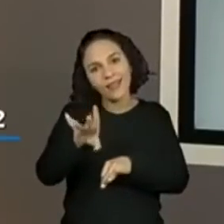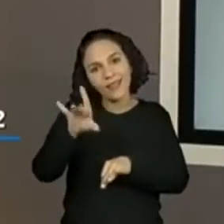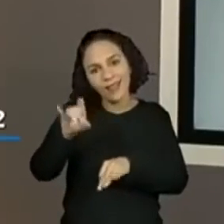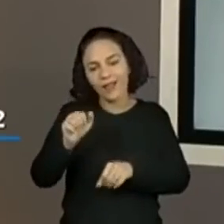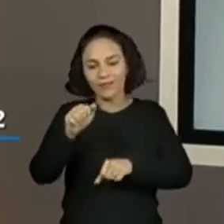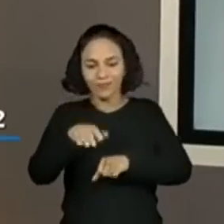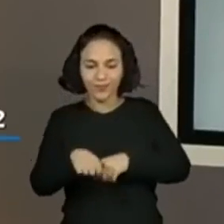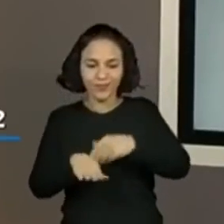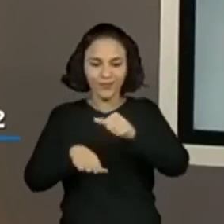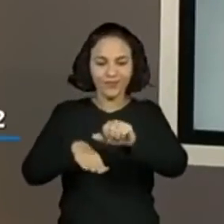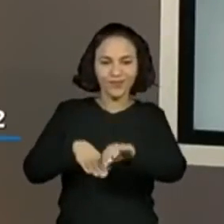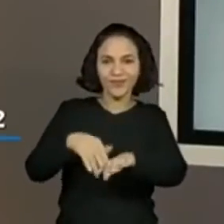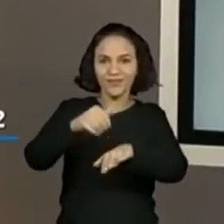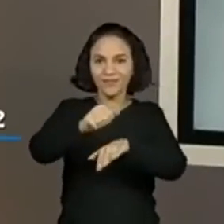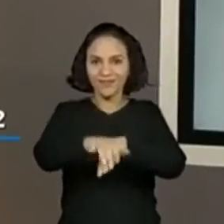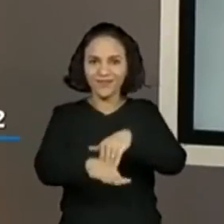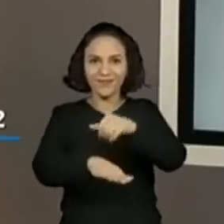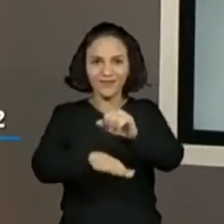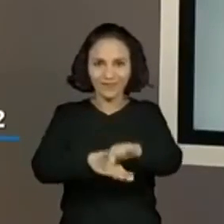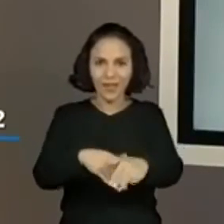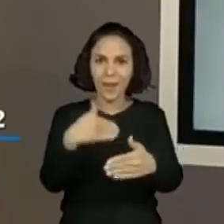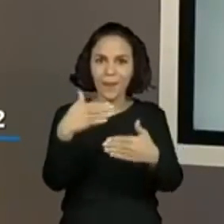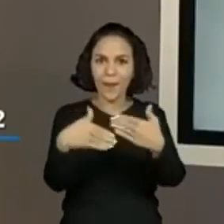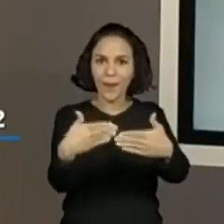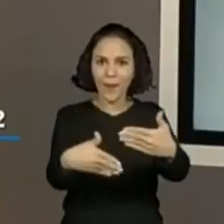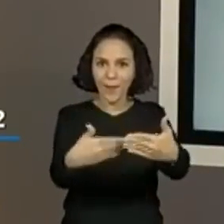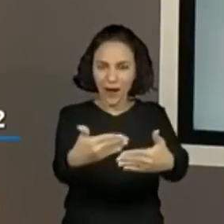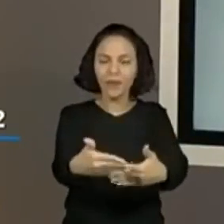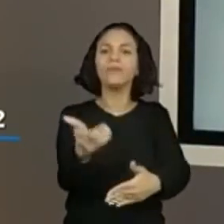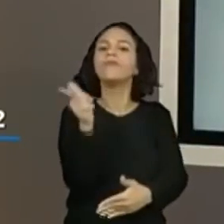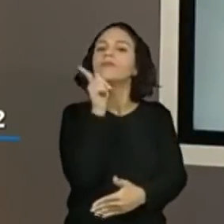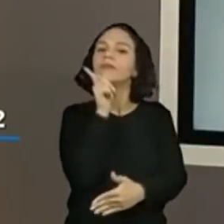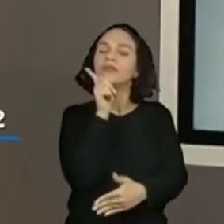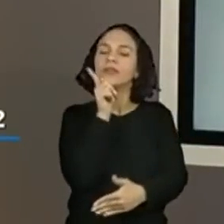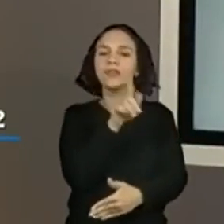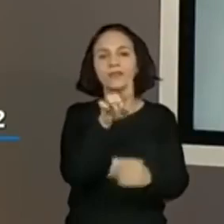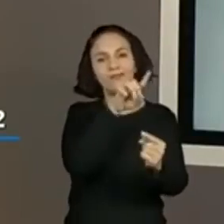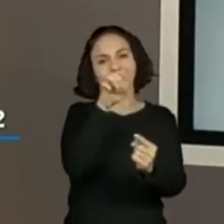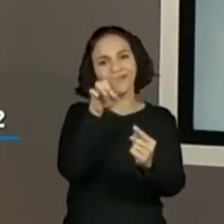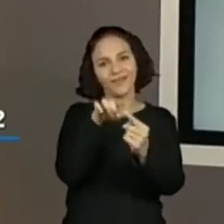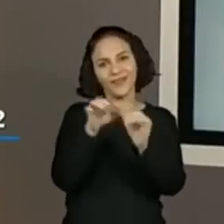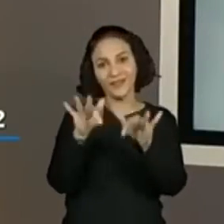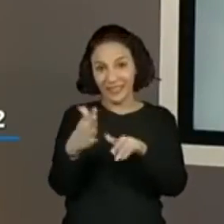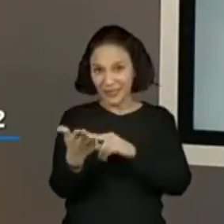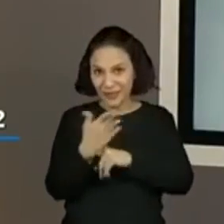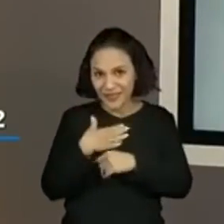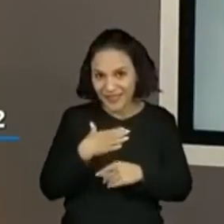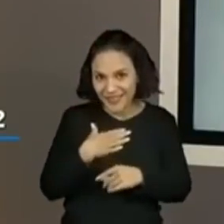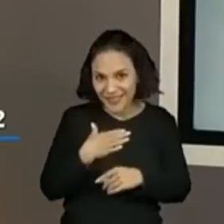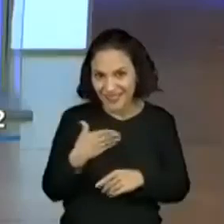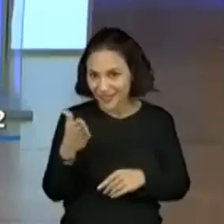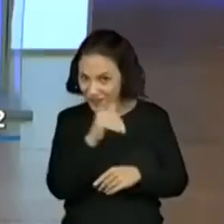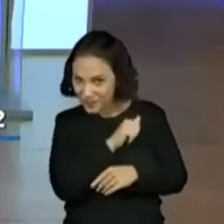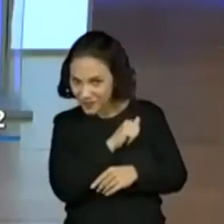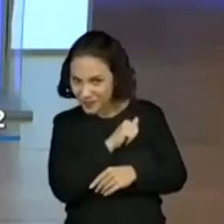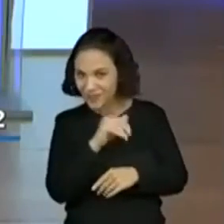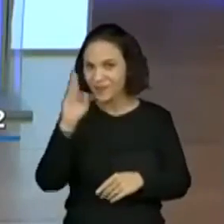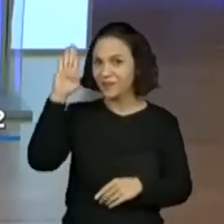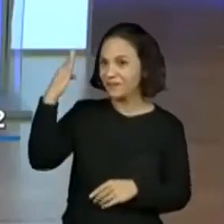gente vai querer fazer aí para que a gente chegue nesse final. Vocês me ajudam? Vamos lá, sim, professora